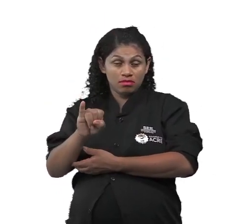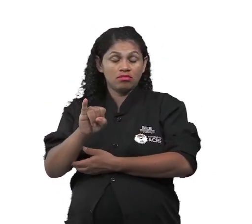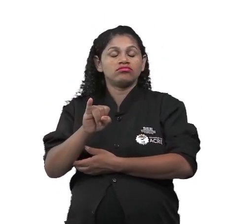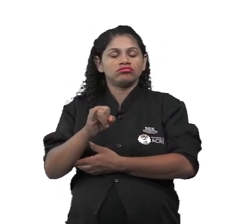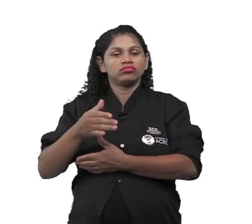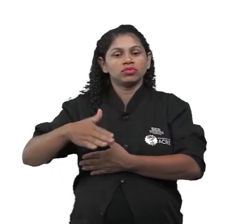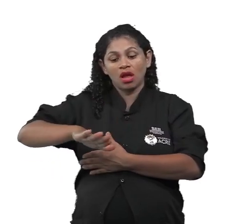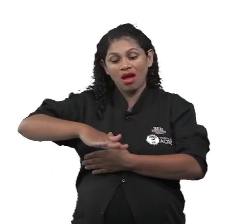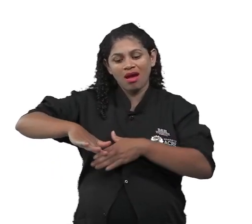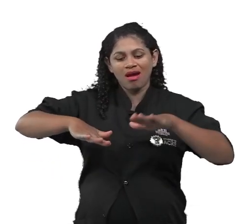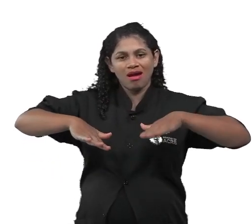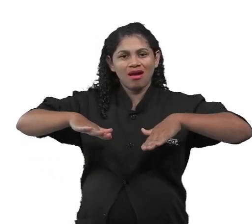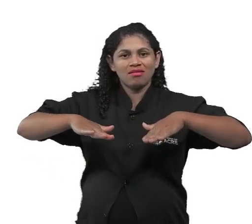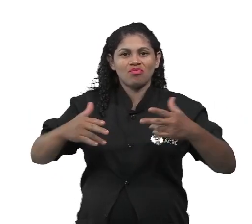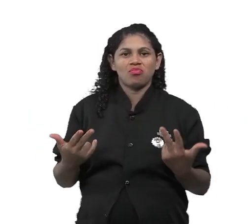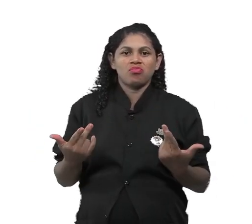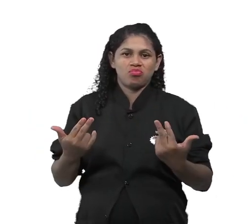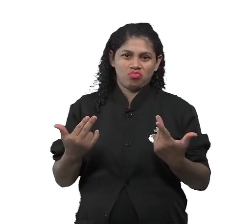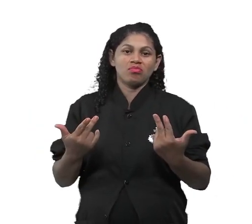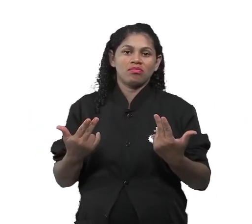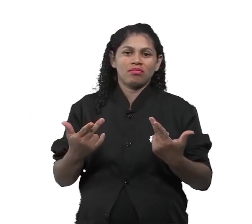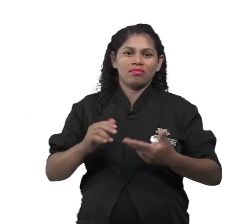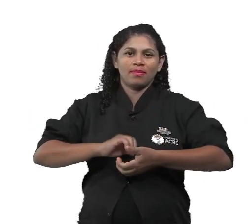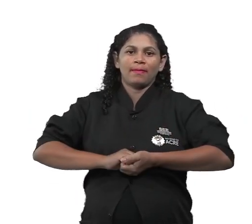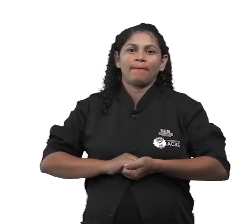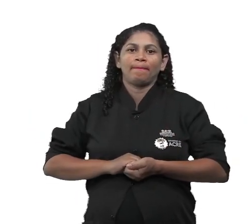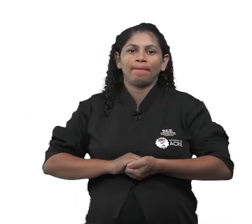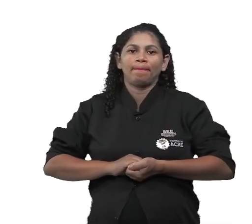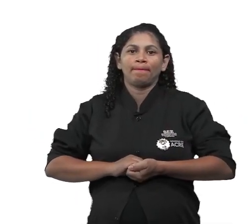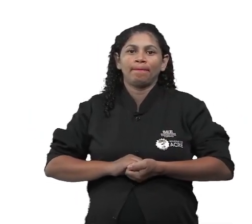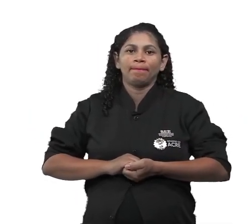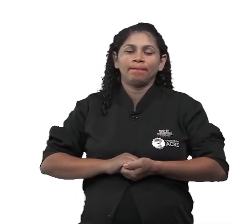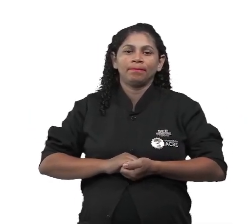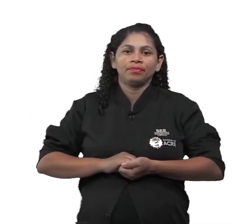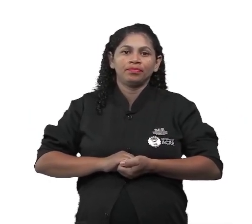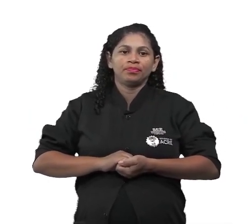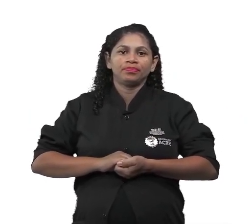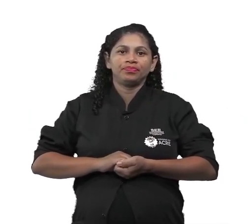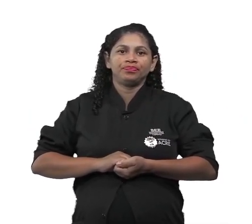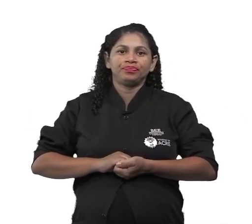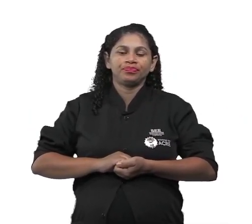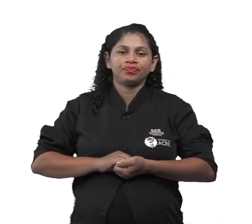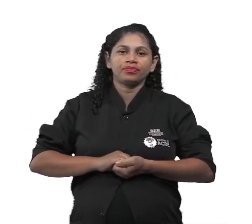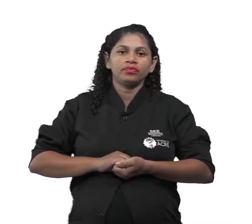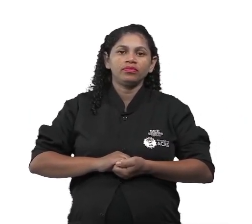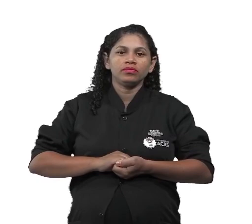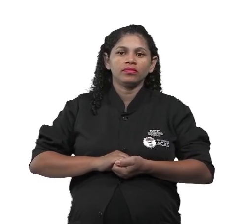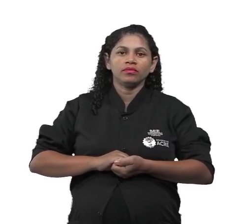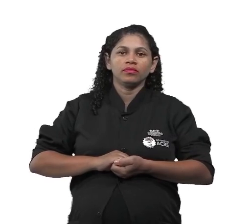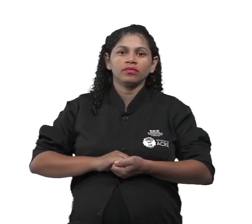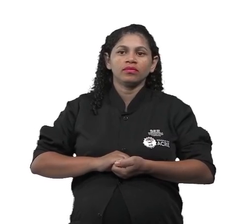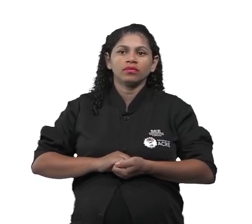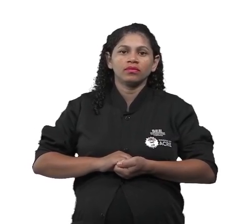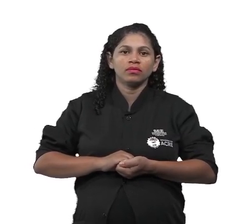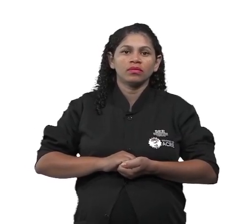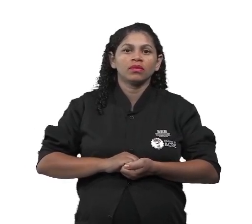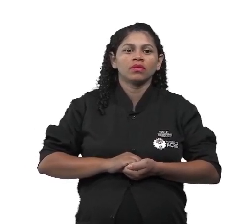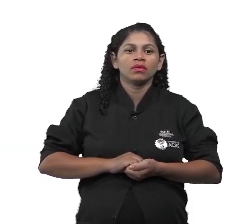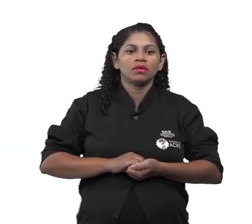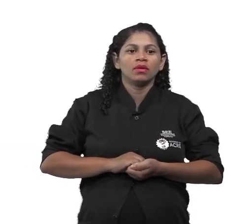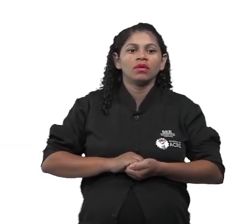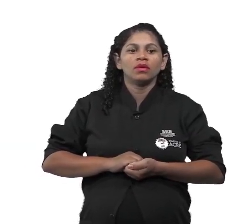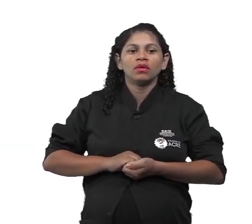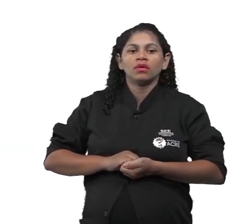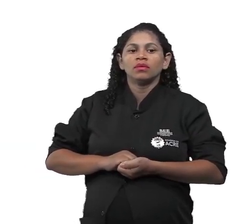mesmo volume. Uma ideia bem simples, não é? Pois bem, vou usar essa ideia para